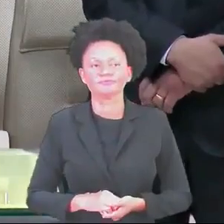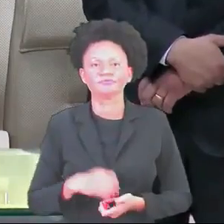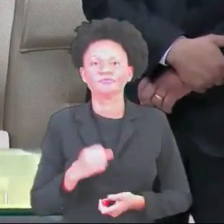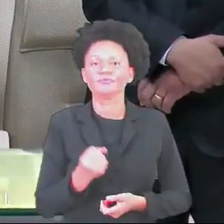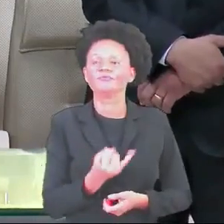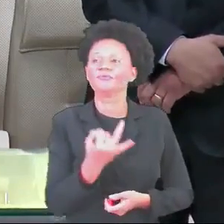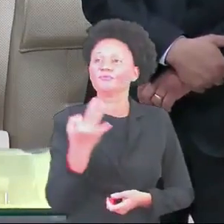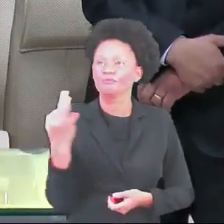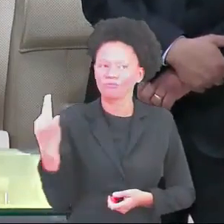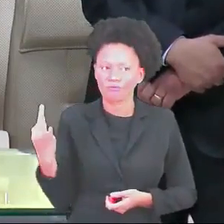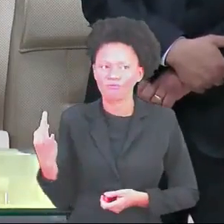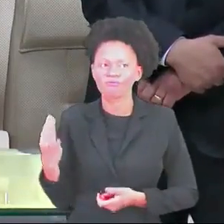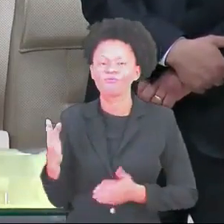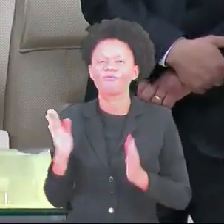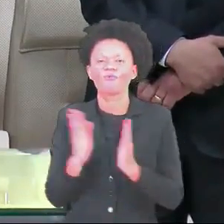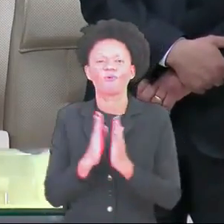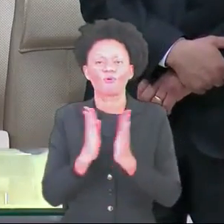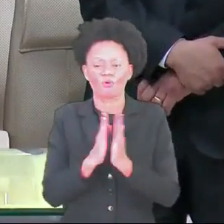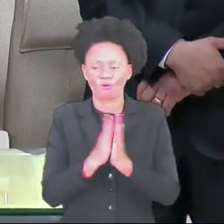Quantos, mais uma oração só,